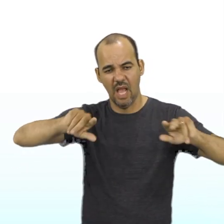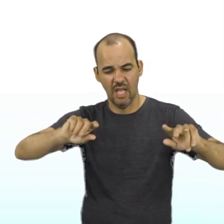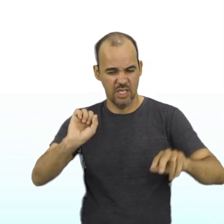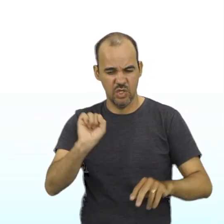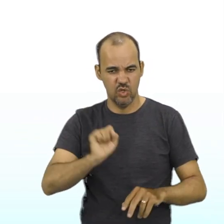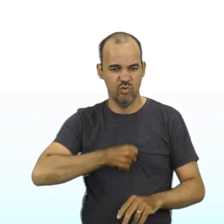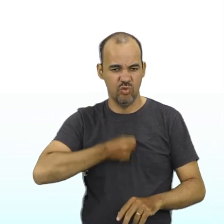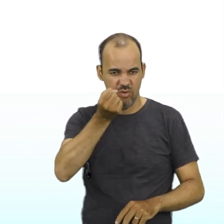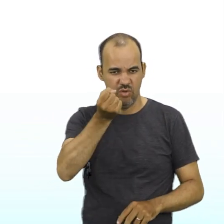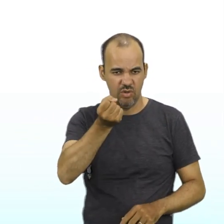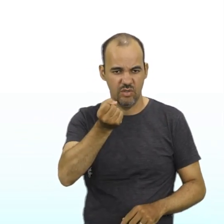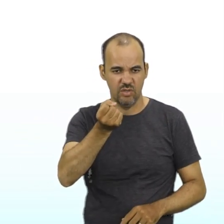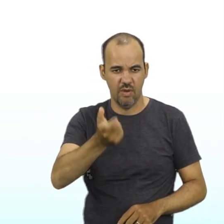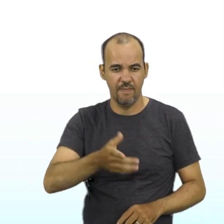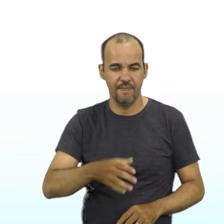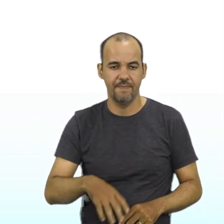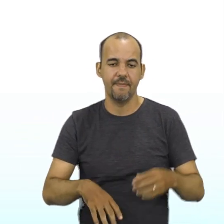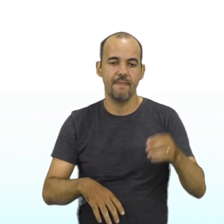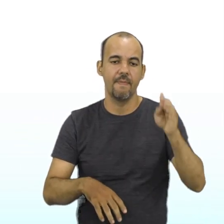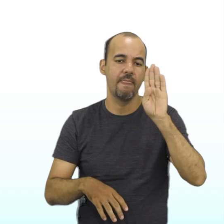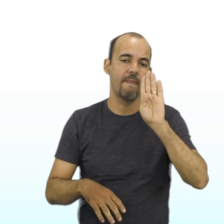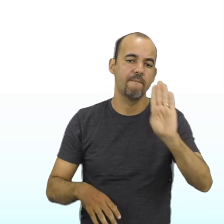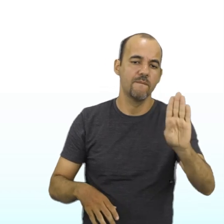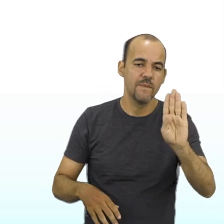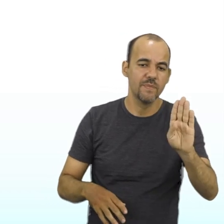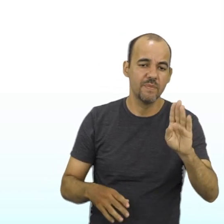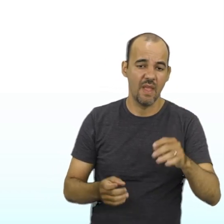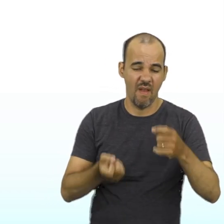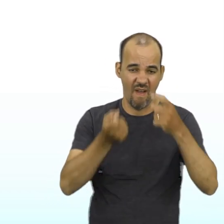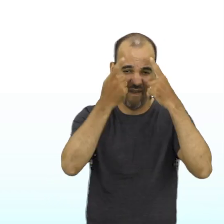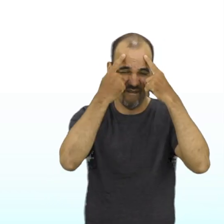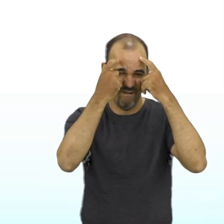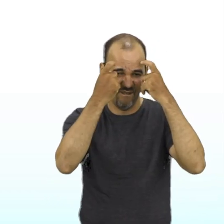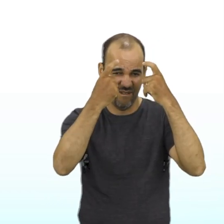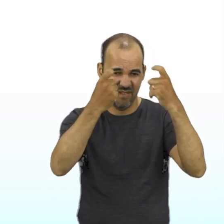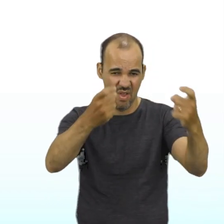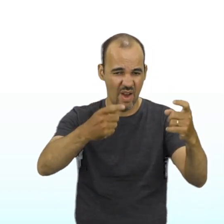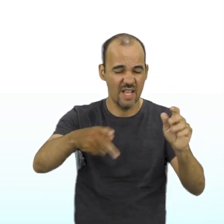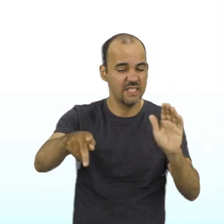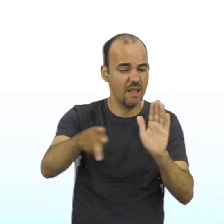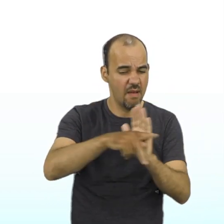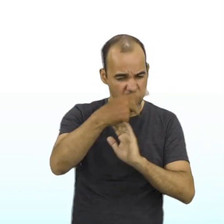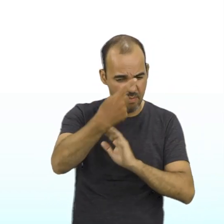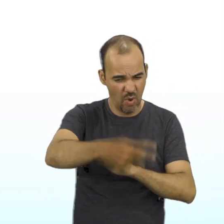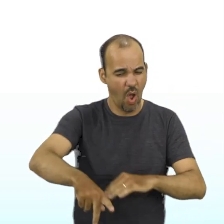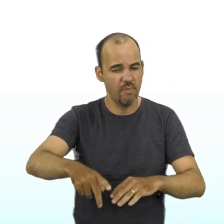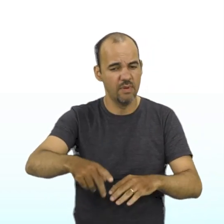indignação. Então, a violência característica das grandes metrópoles, isso é algo que a gente pode